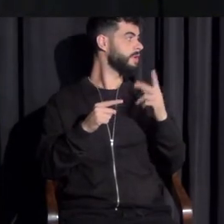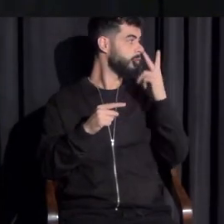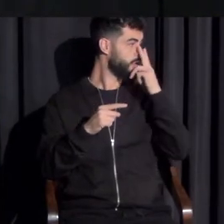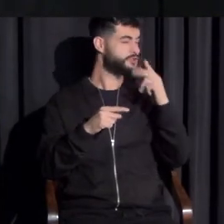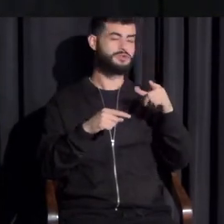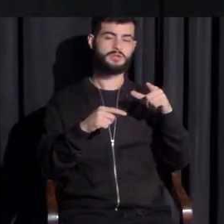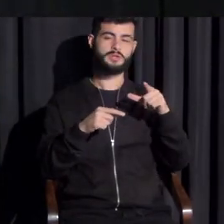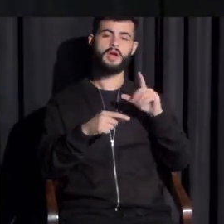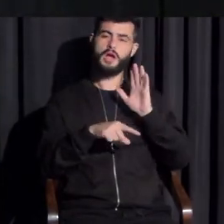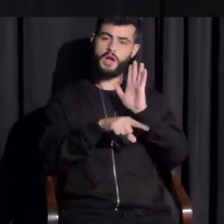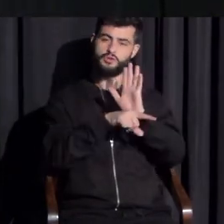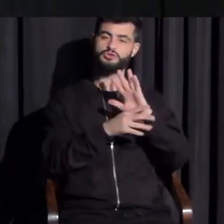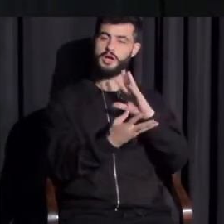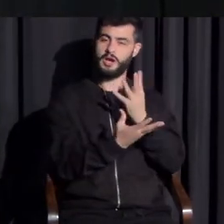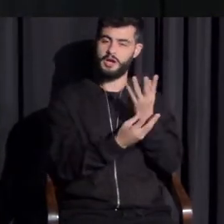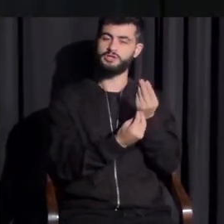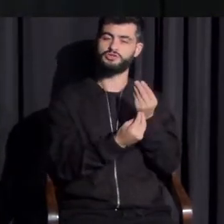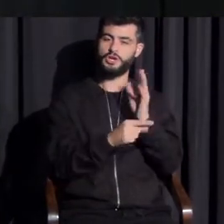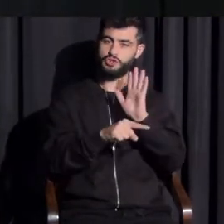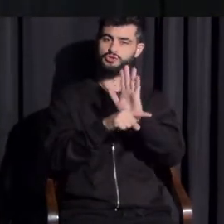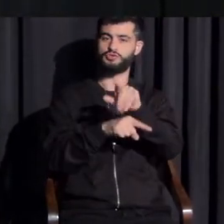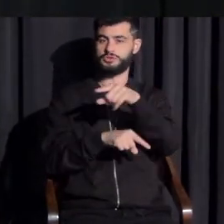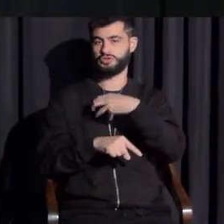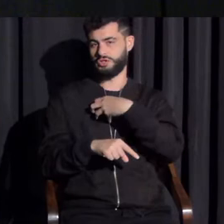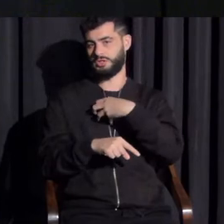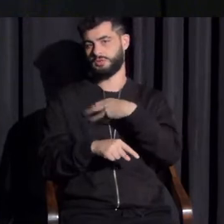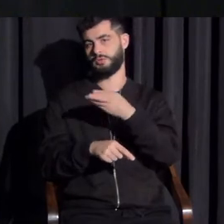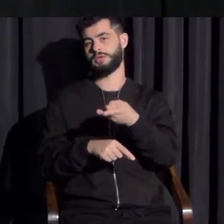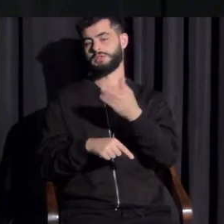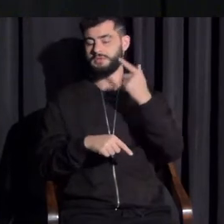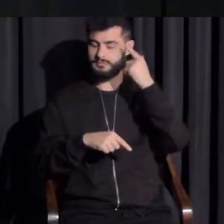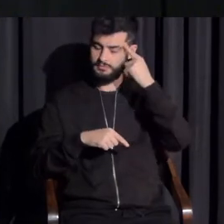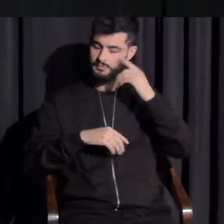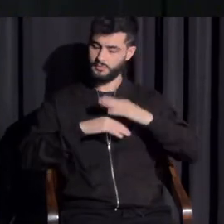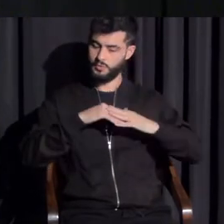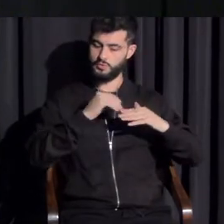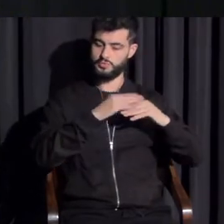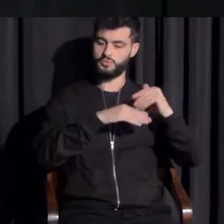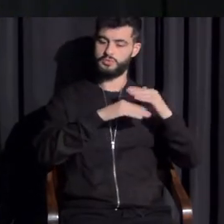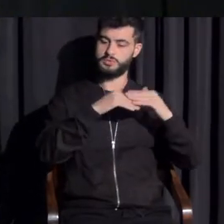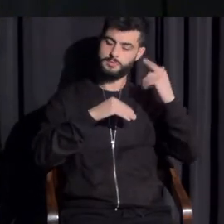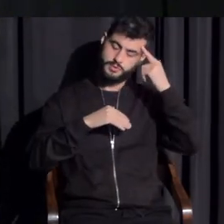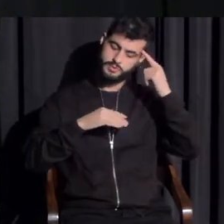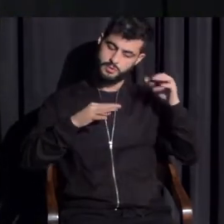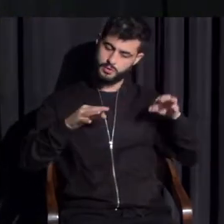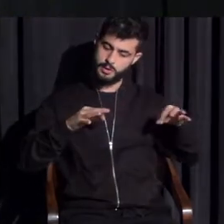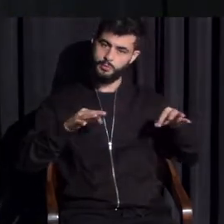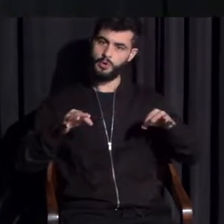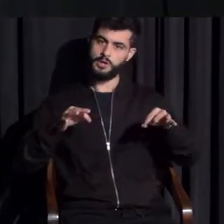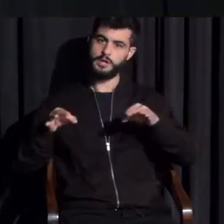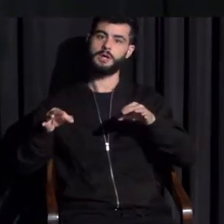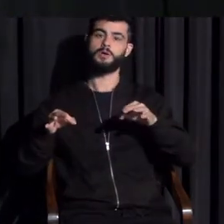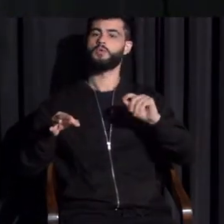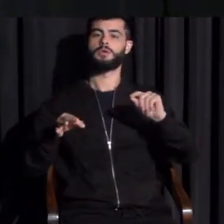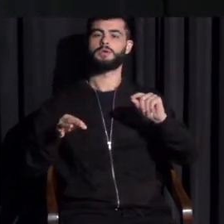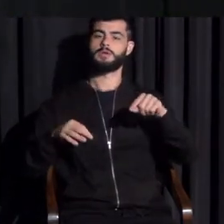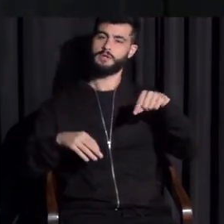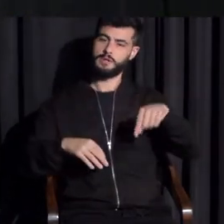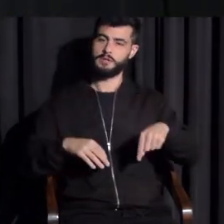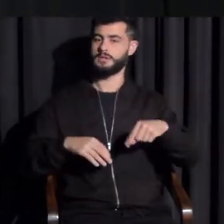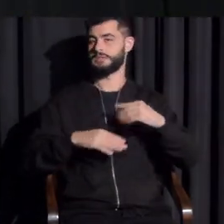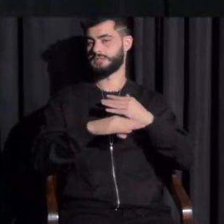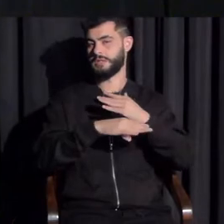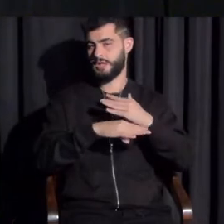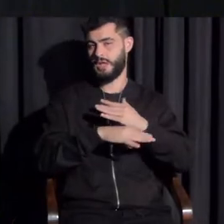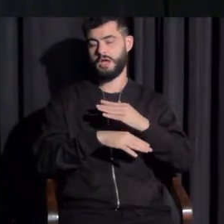operam nesse sentido dessa construção, dessa elaboração, dessa cidade, desse país, que